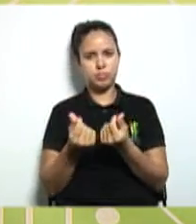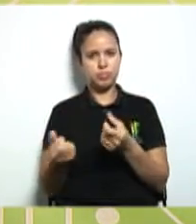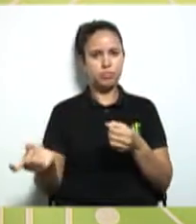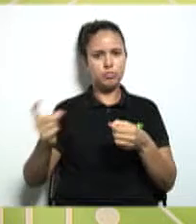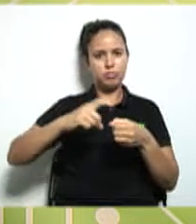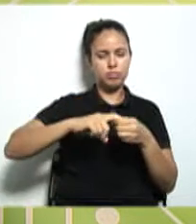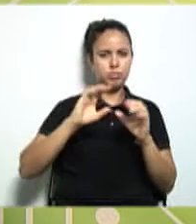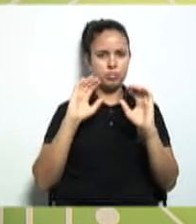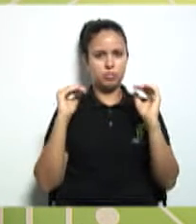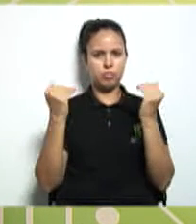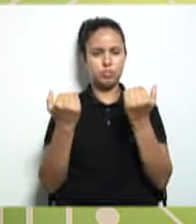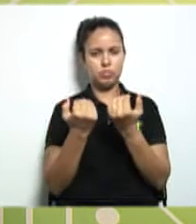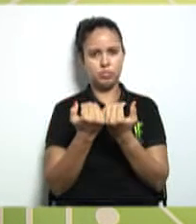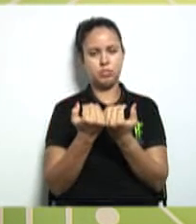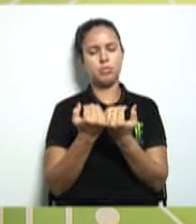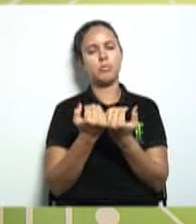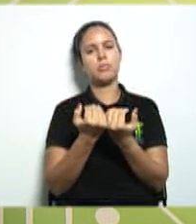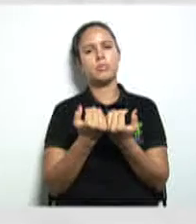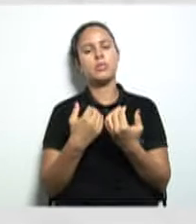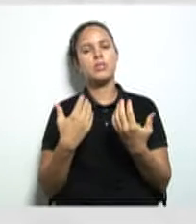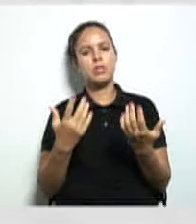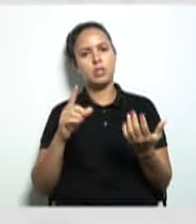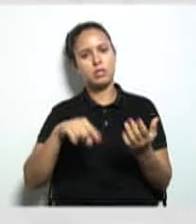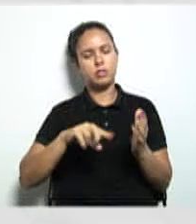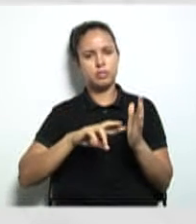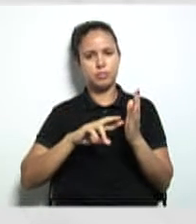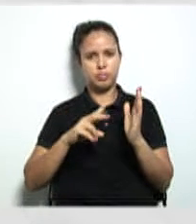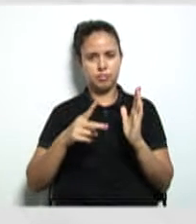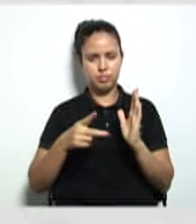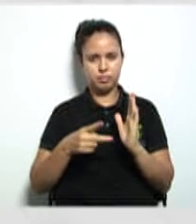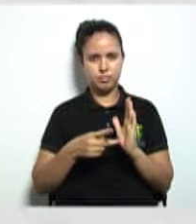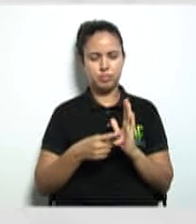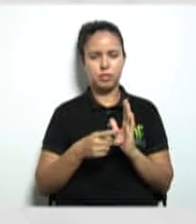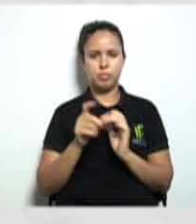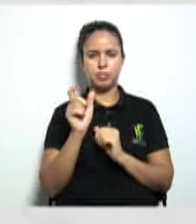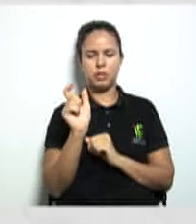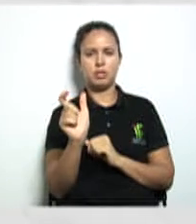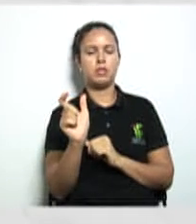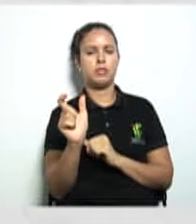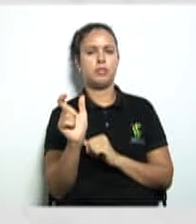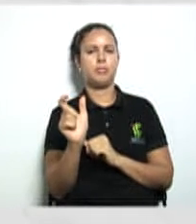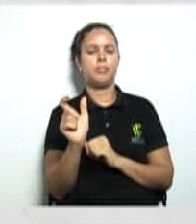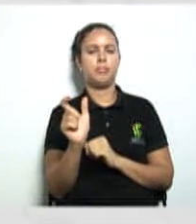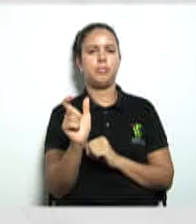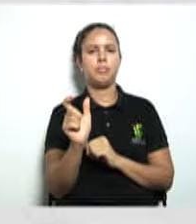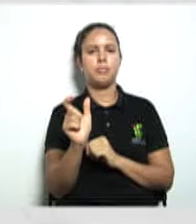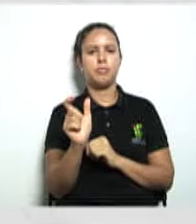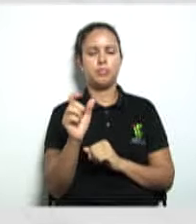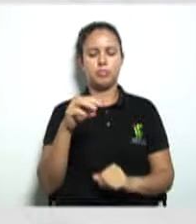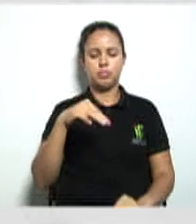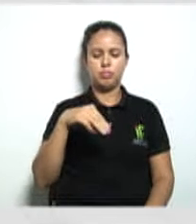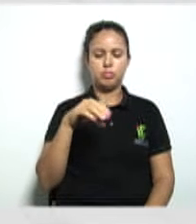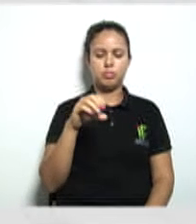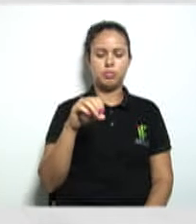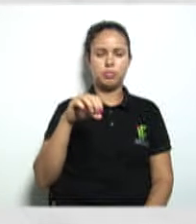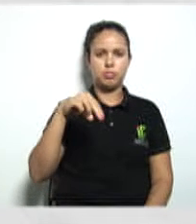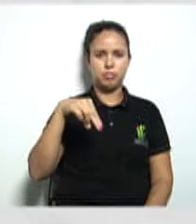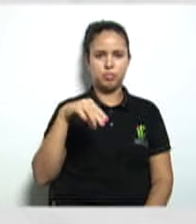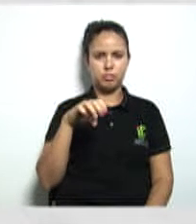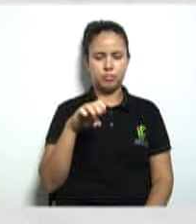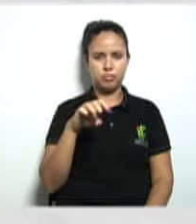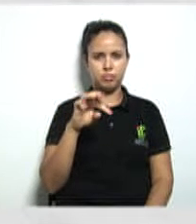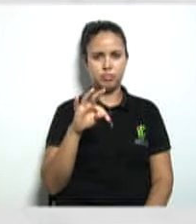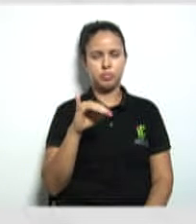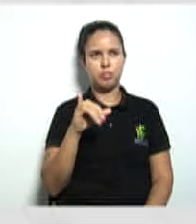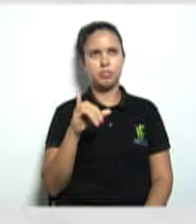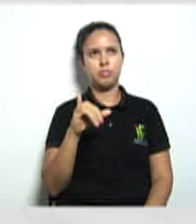comunidade. Então, isso significaria essa palavrinha aqui, essa monetização da